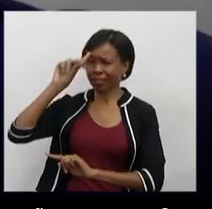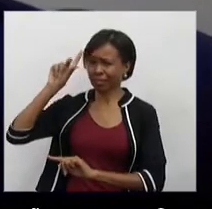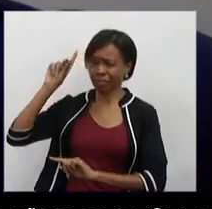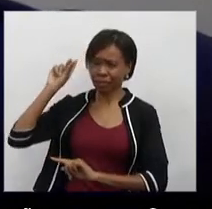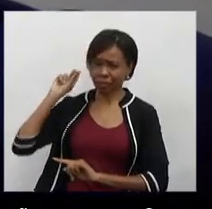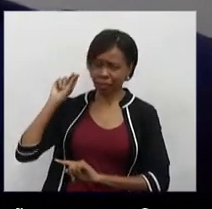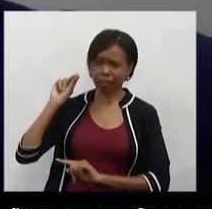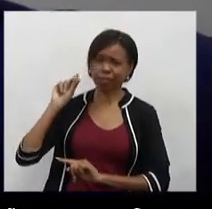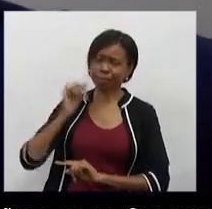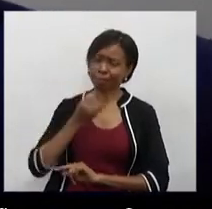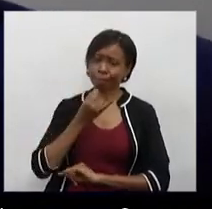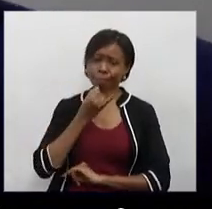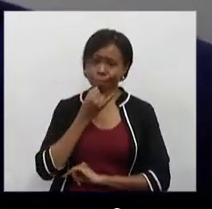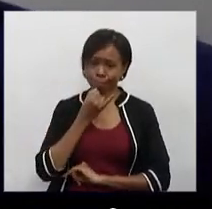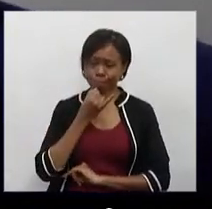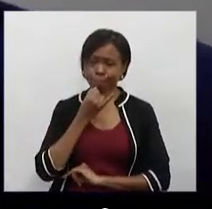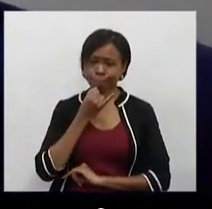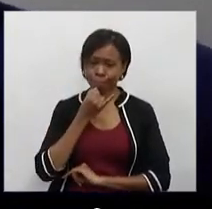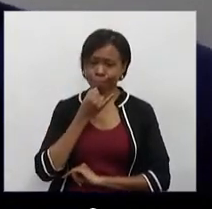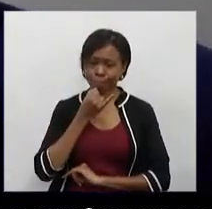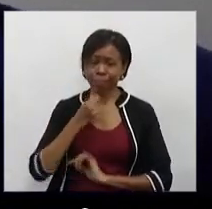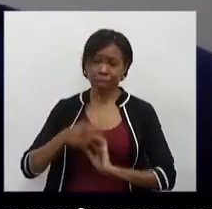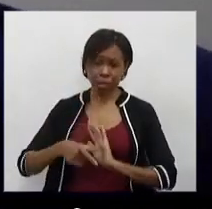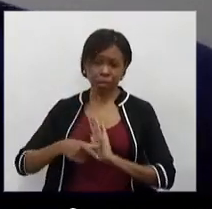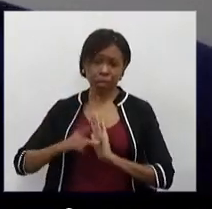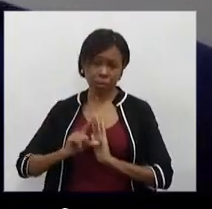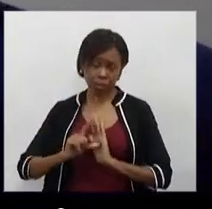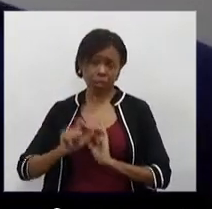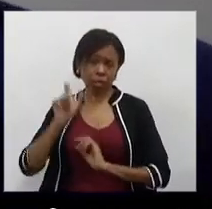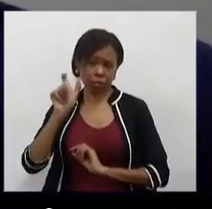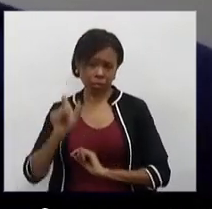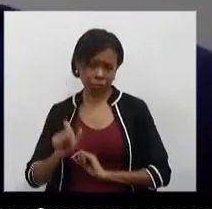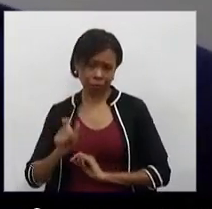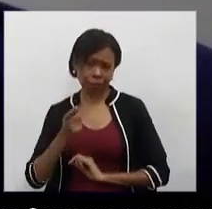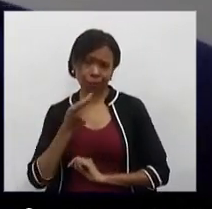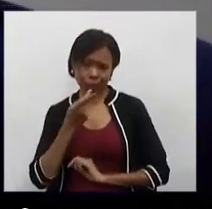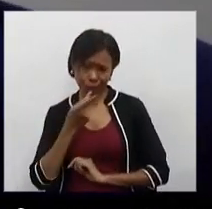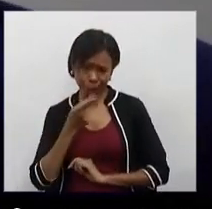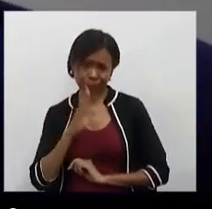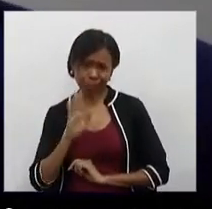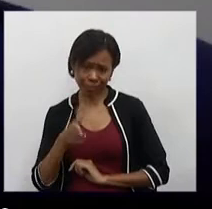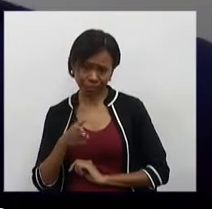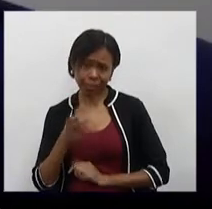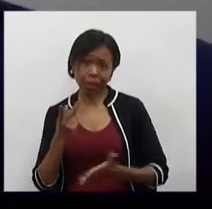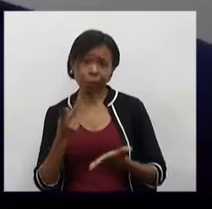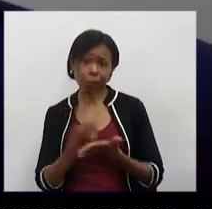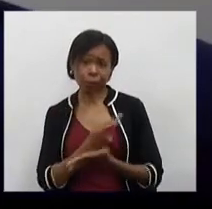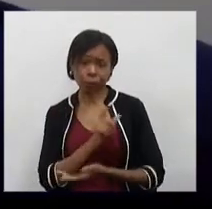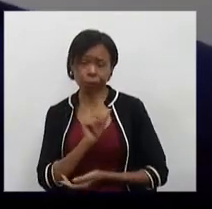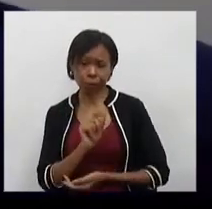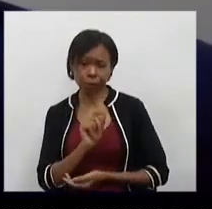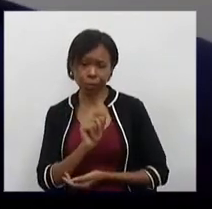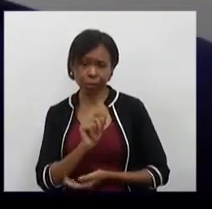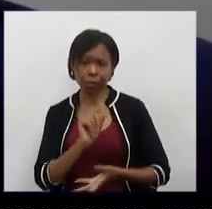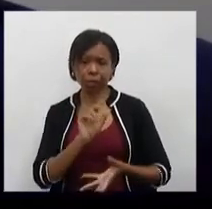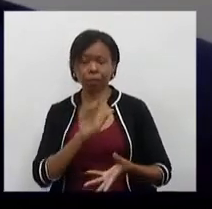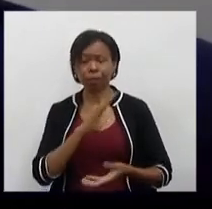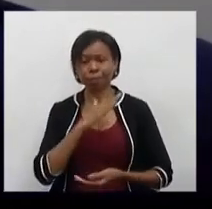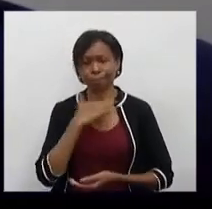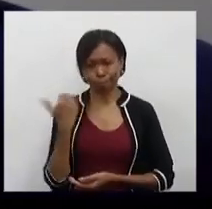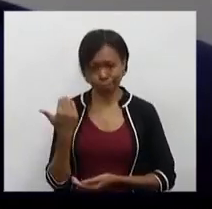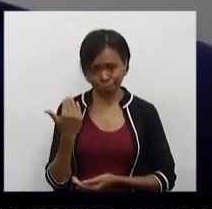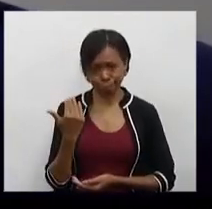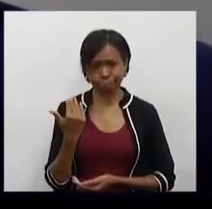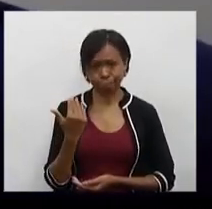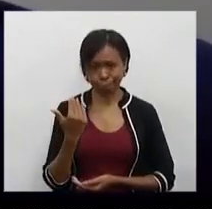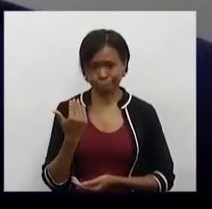é o que foi citado por Vossa Excelência, o óbito, que trouxe aí a